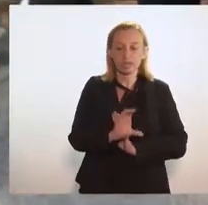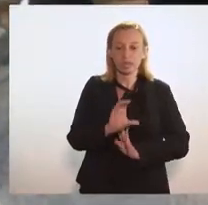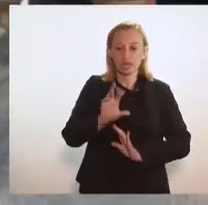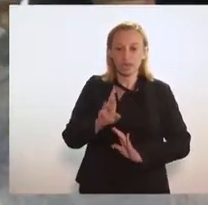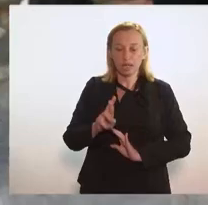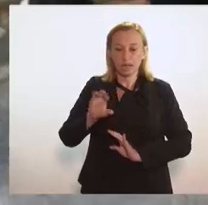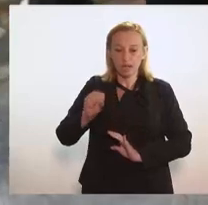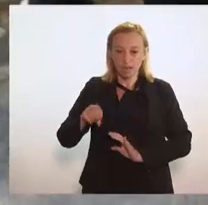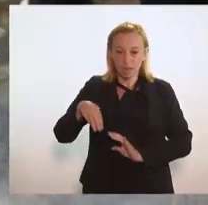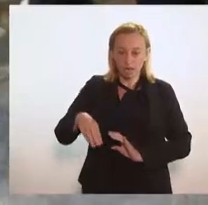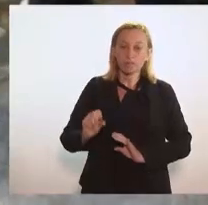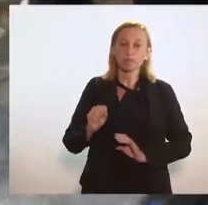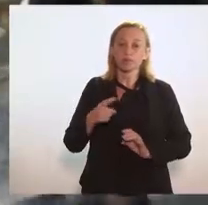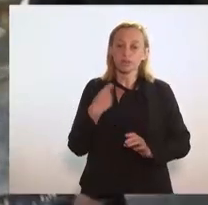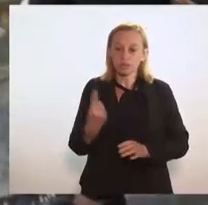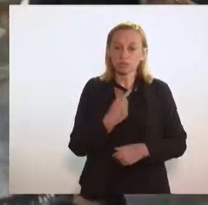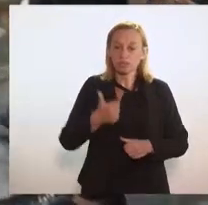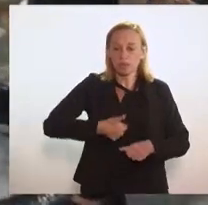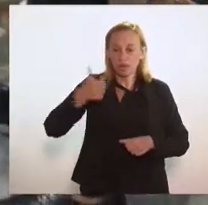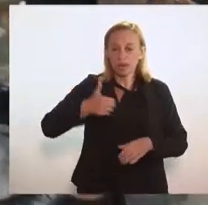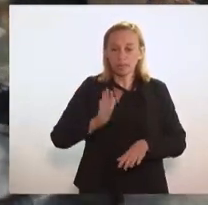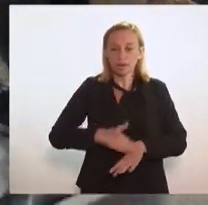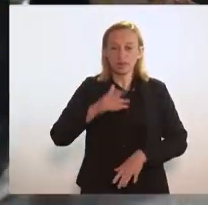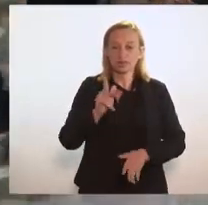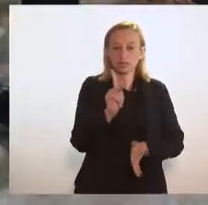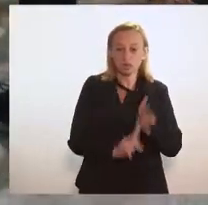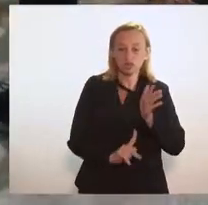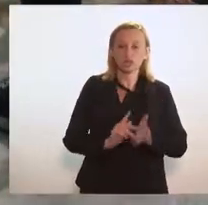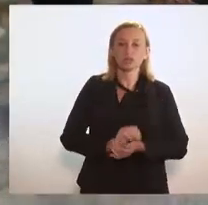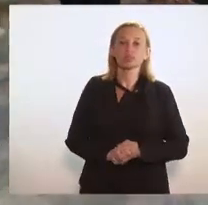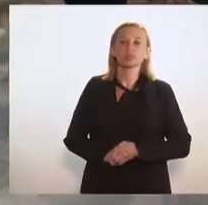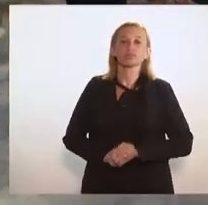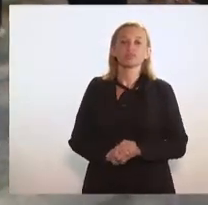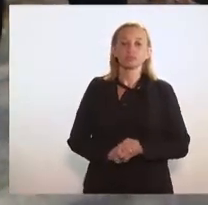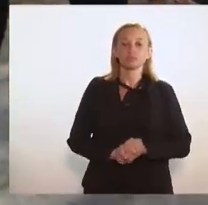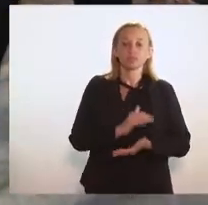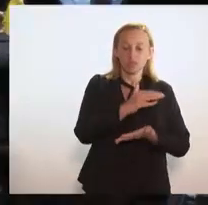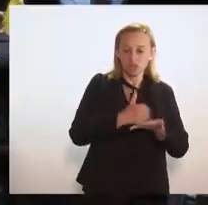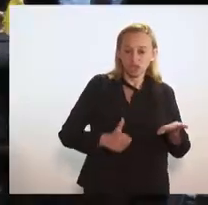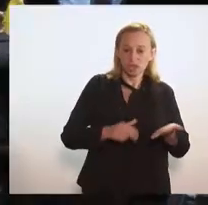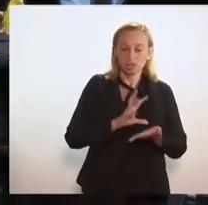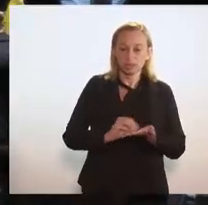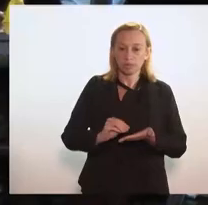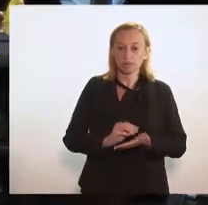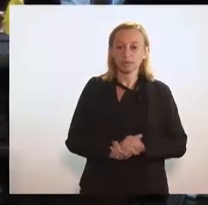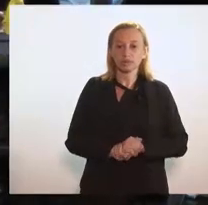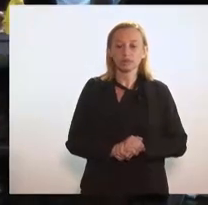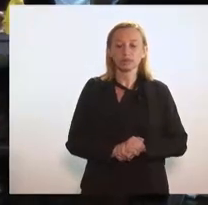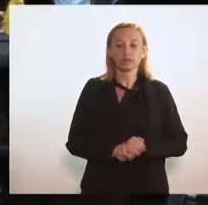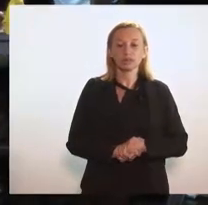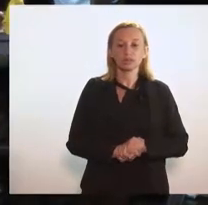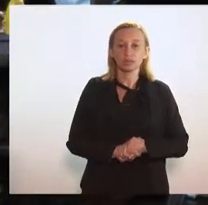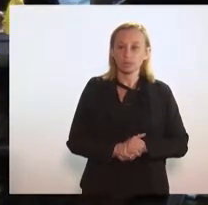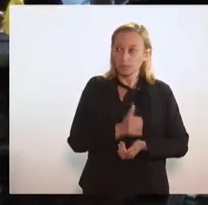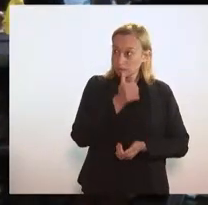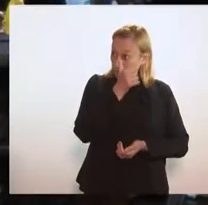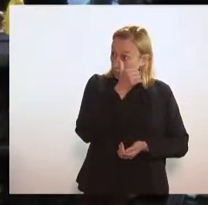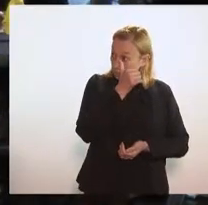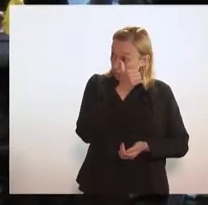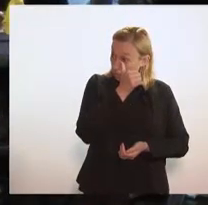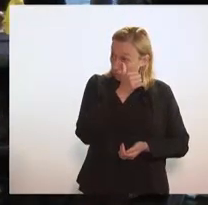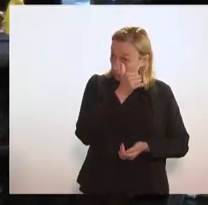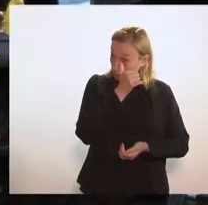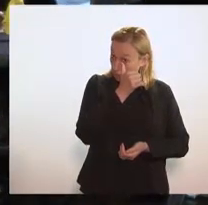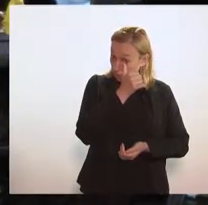CRM para gente engrandecer melhorar mais o projeto a retirada do Brasil questão de 47